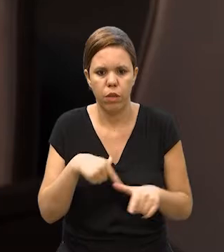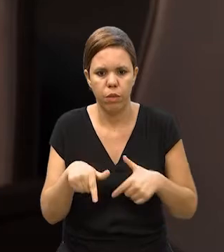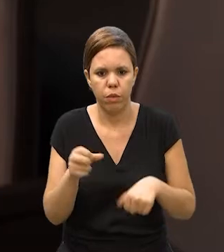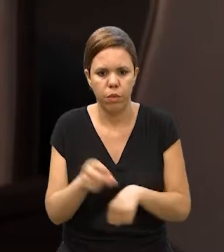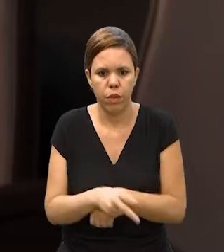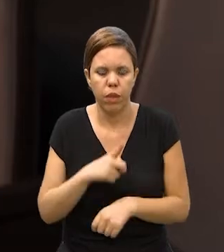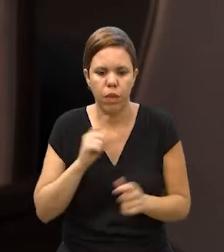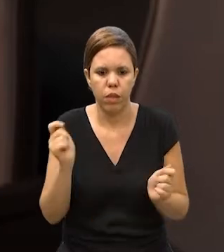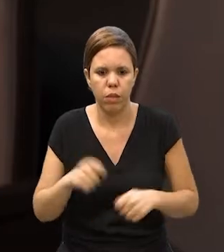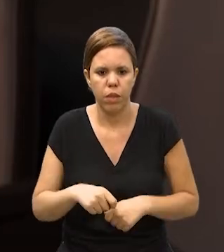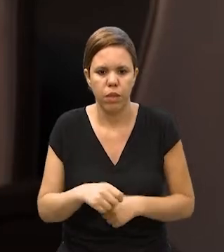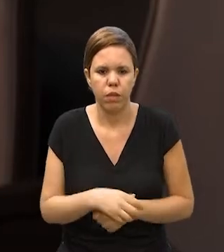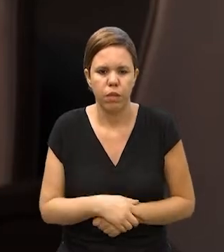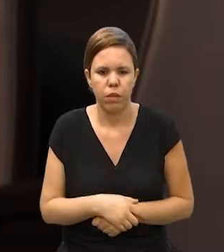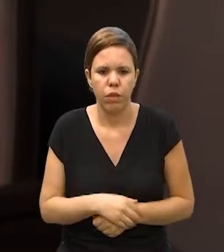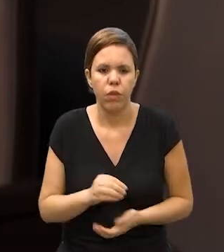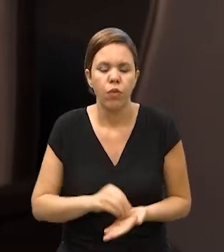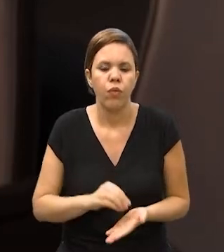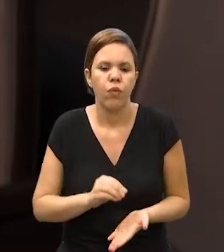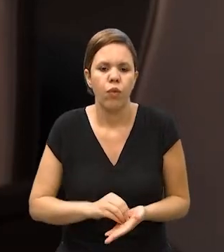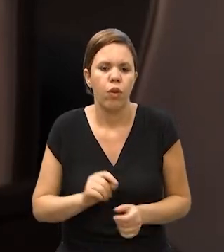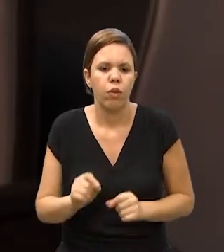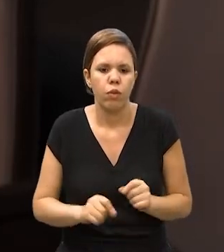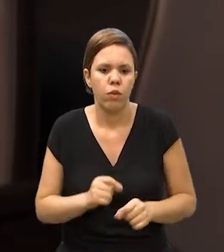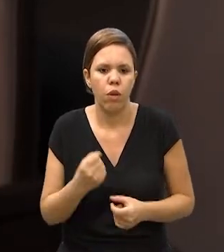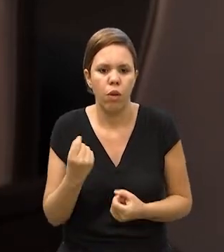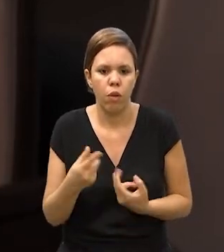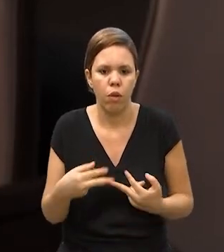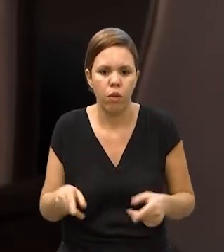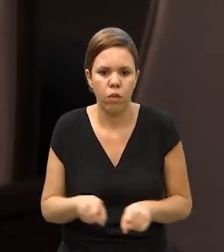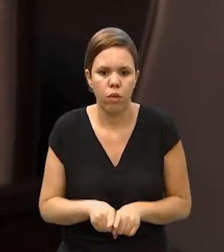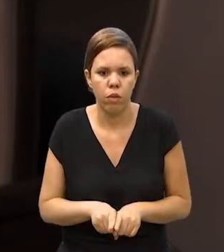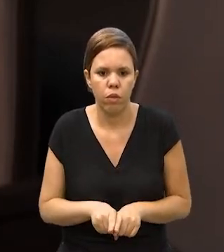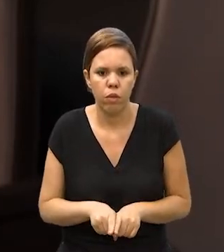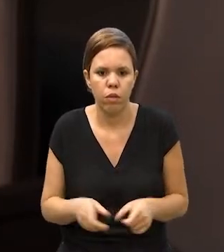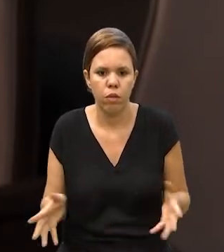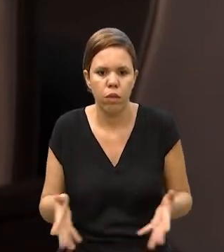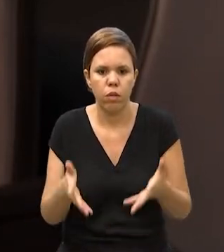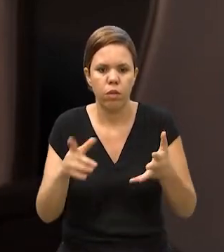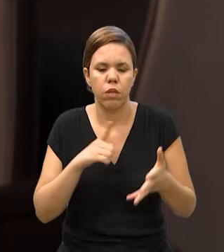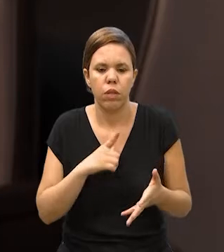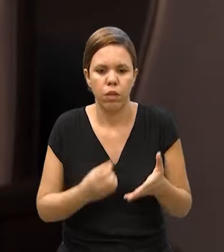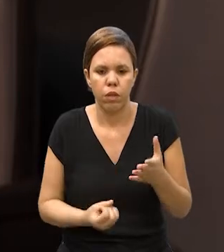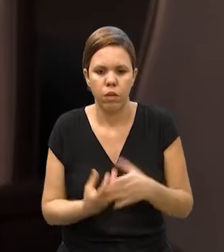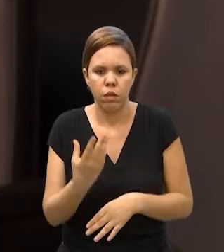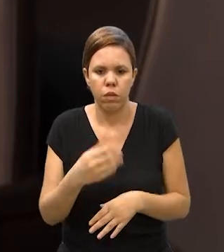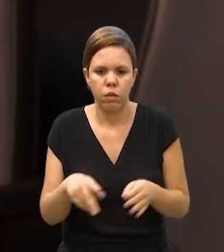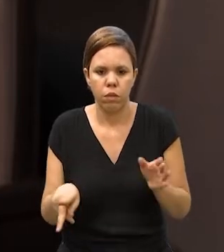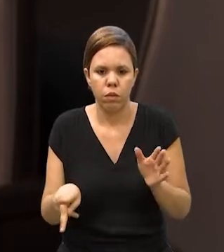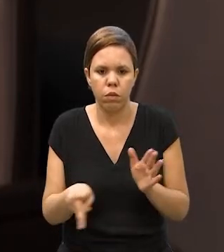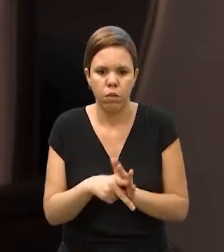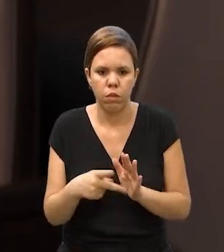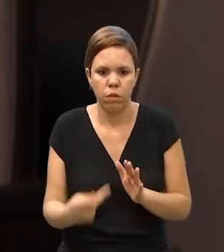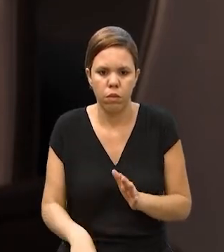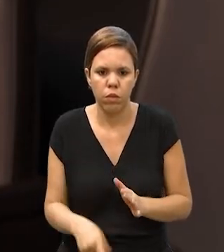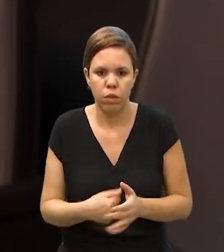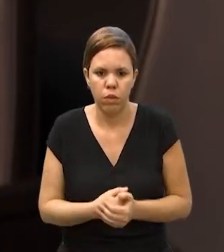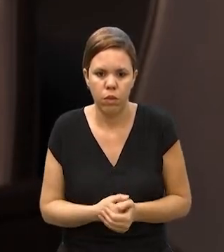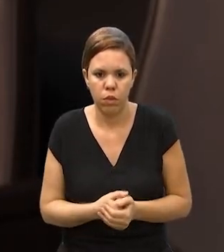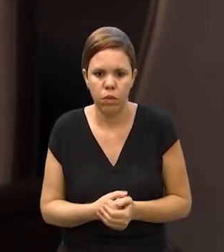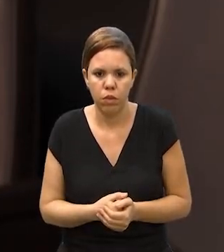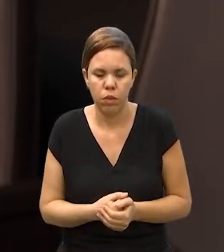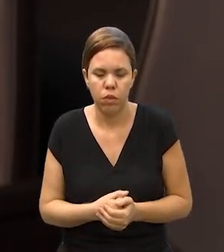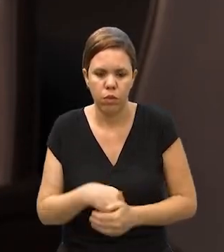essa capacidade, né? Agora faltam algumas coisas, faltam alguns incentivos que tem que vir por parte do